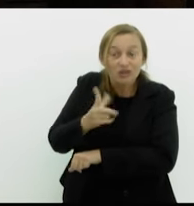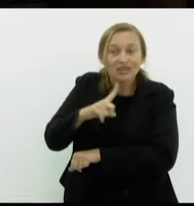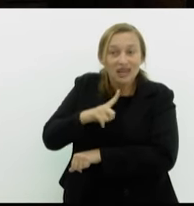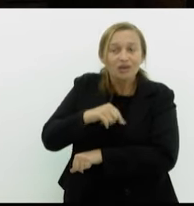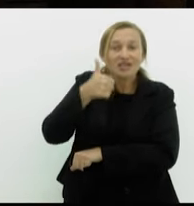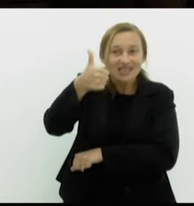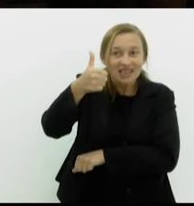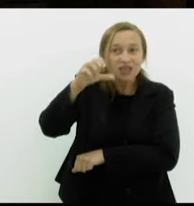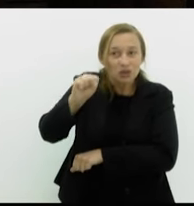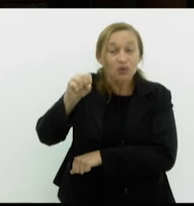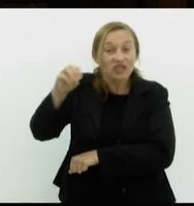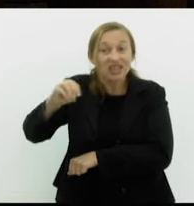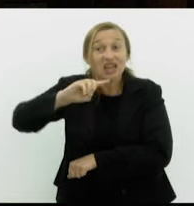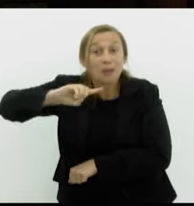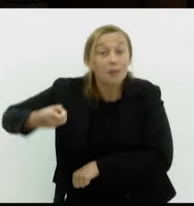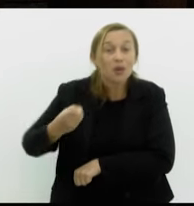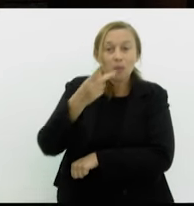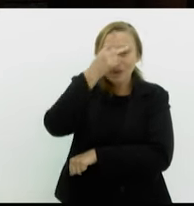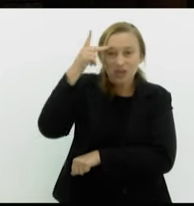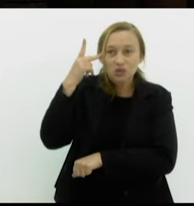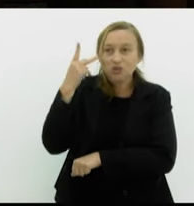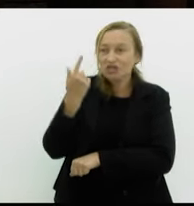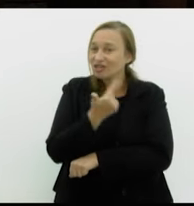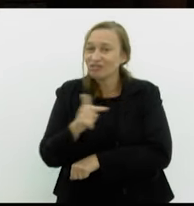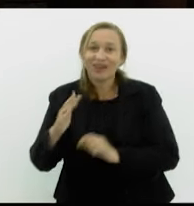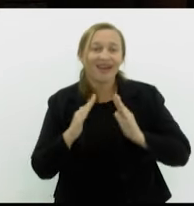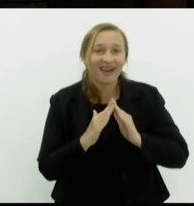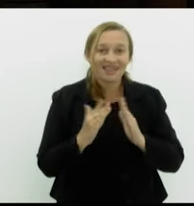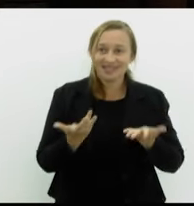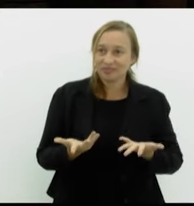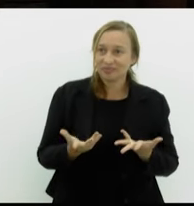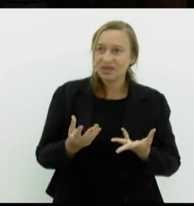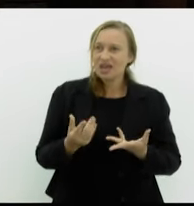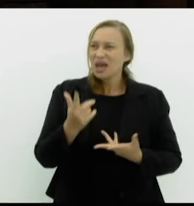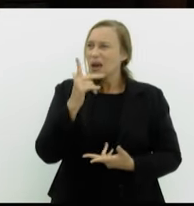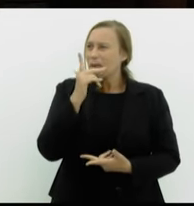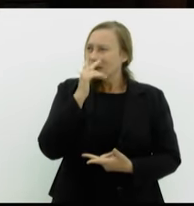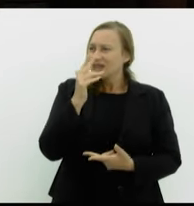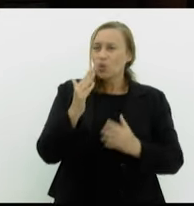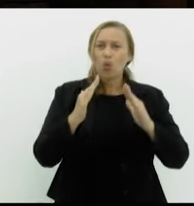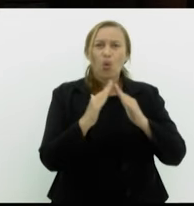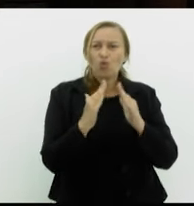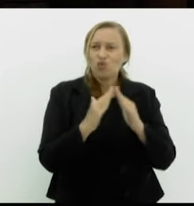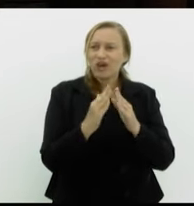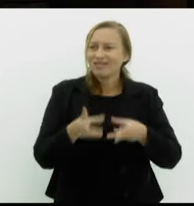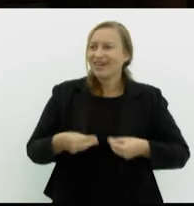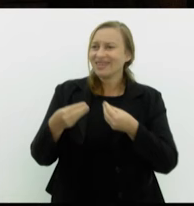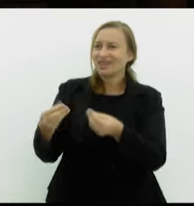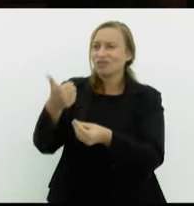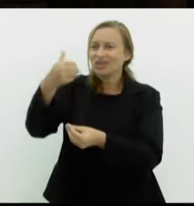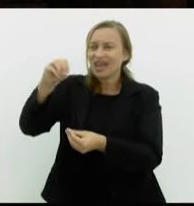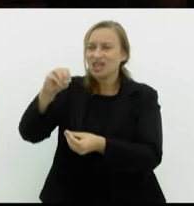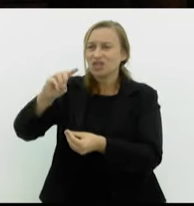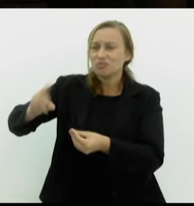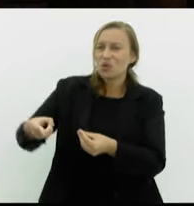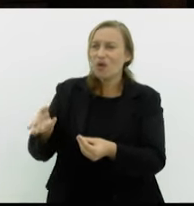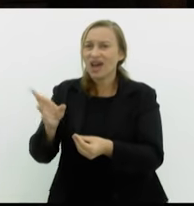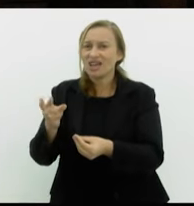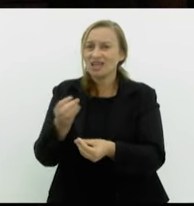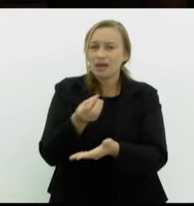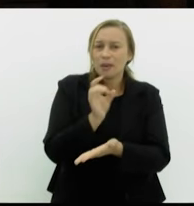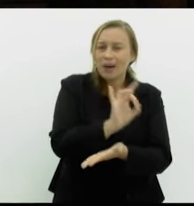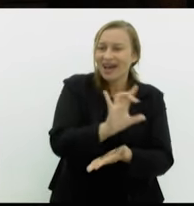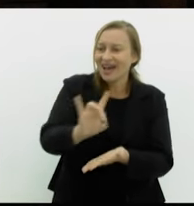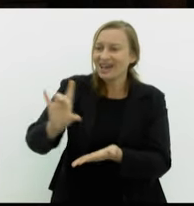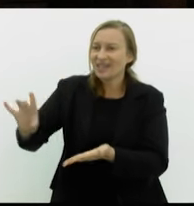180 mil pessoas desabrigadas. É como se o governo estivesse dando 10 mil reais para cada um para se